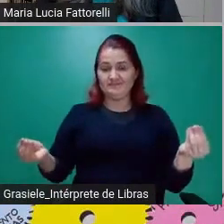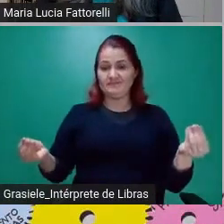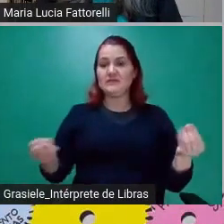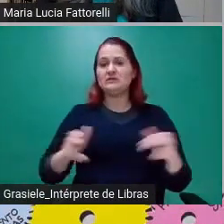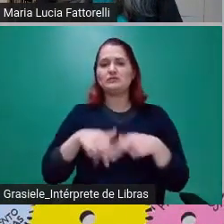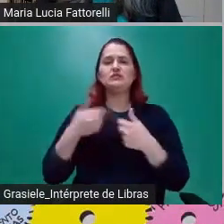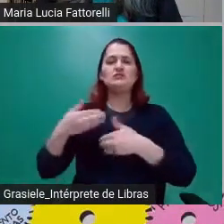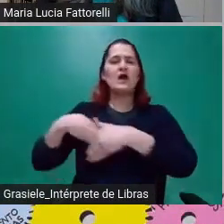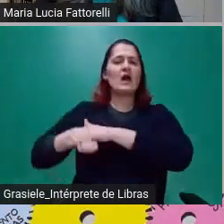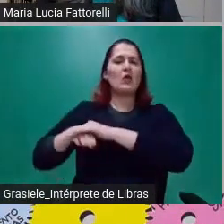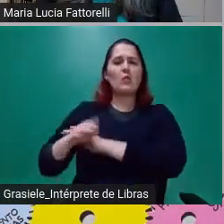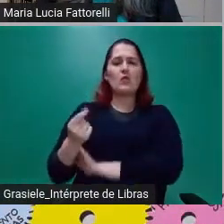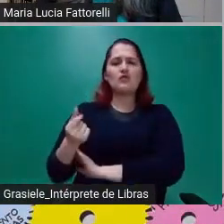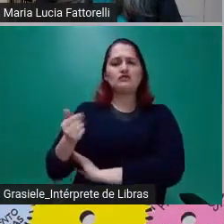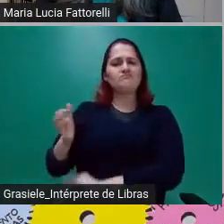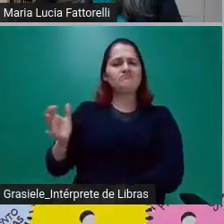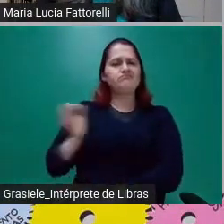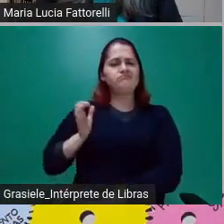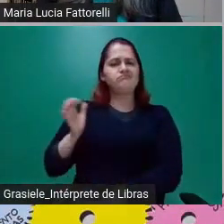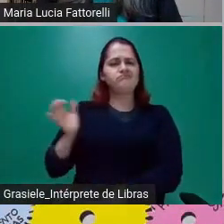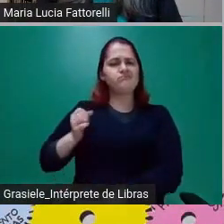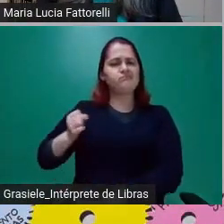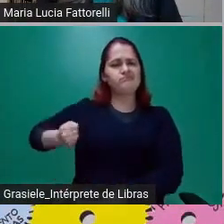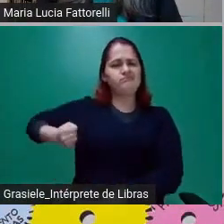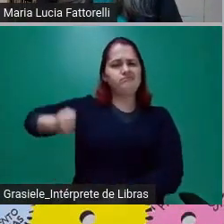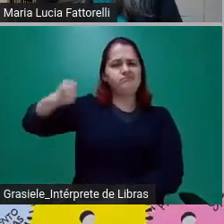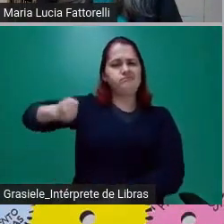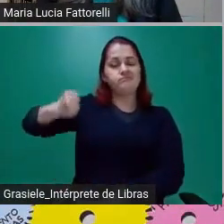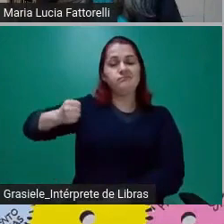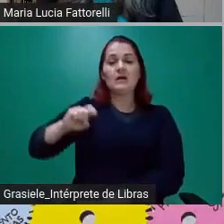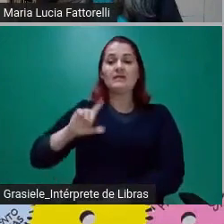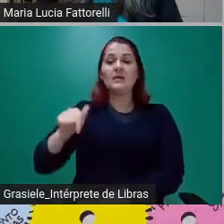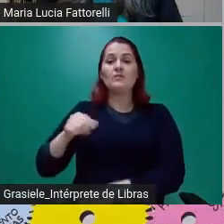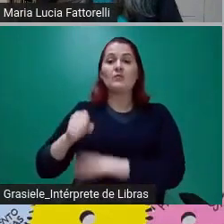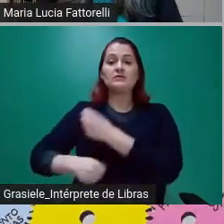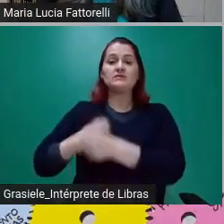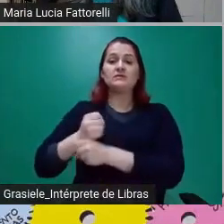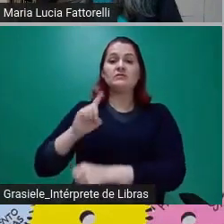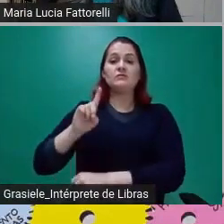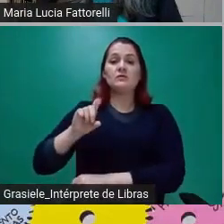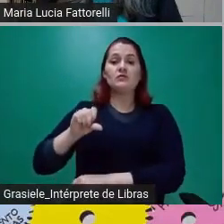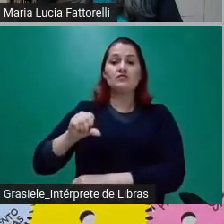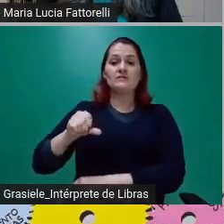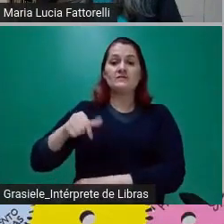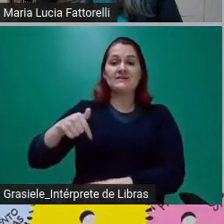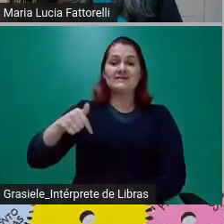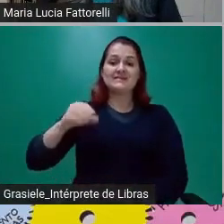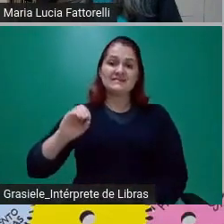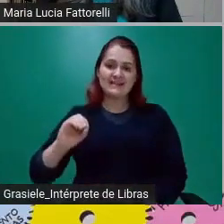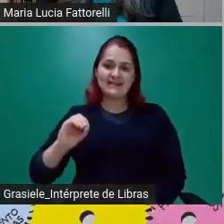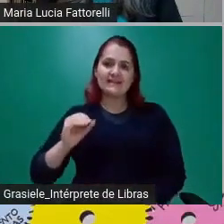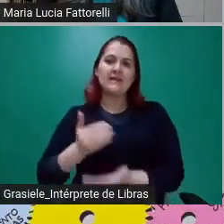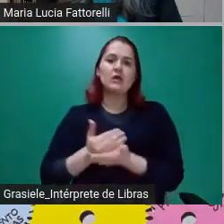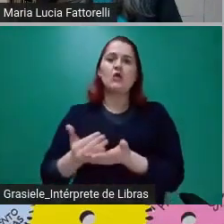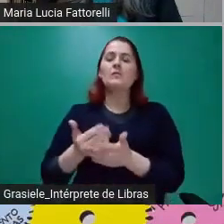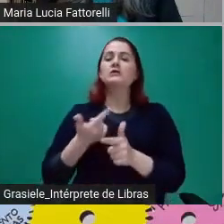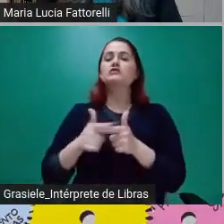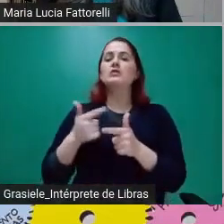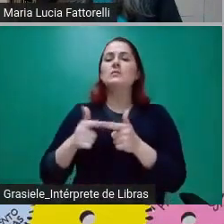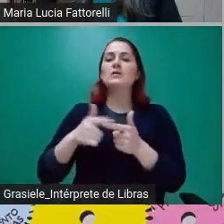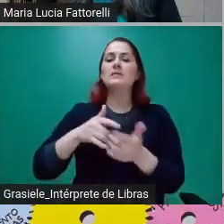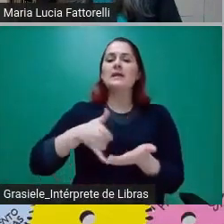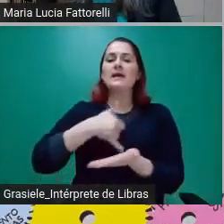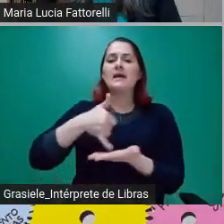que veio, no início dos anos 1970, a crise do petróleo, né, que interrompe esses